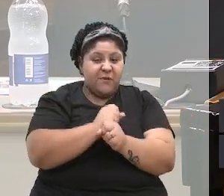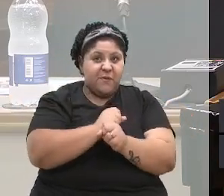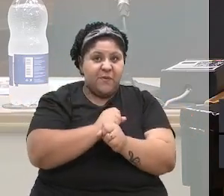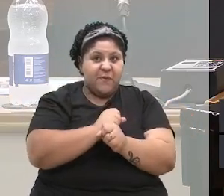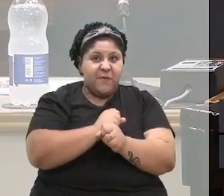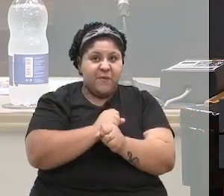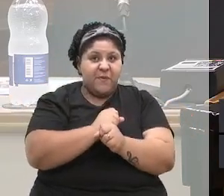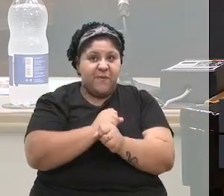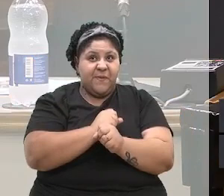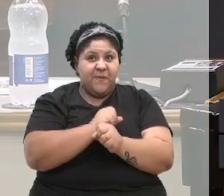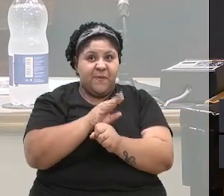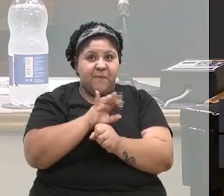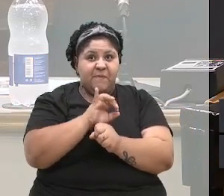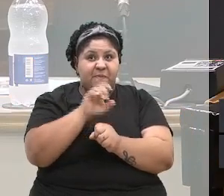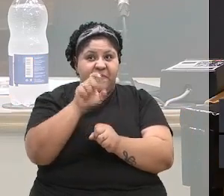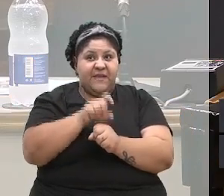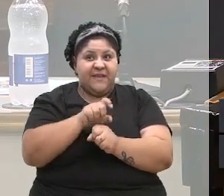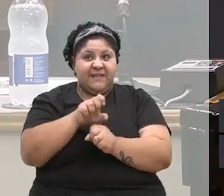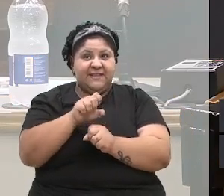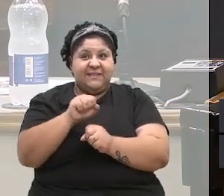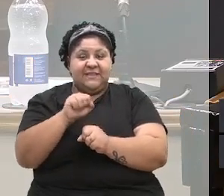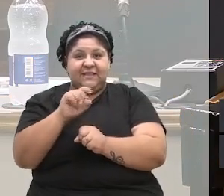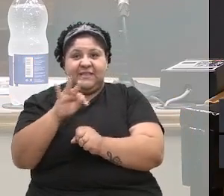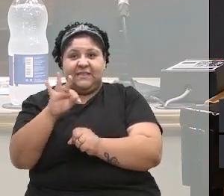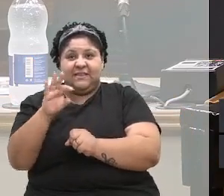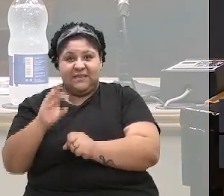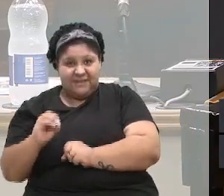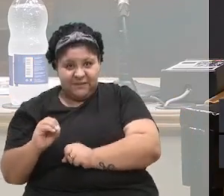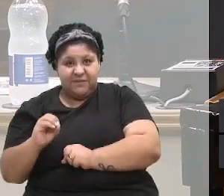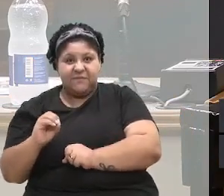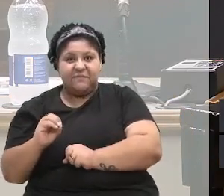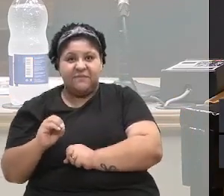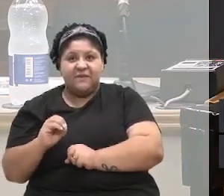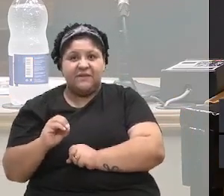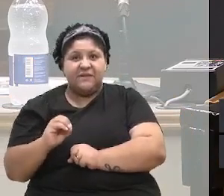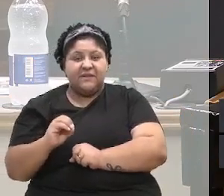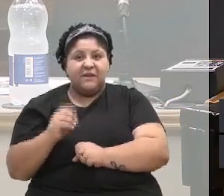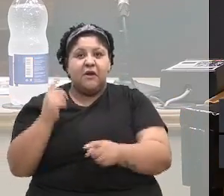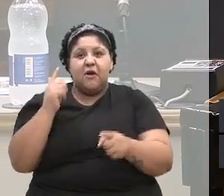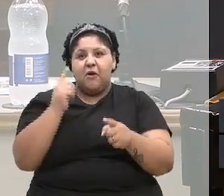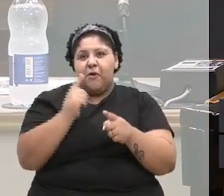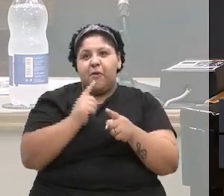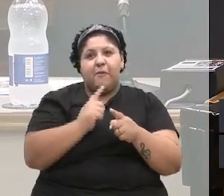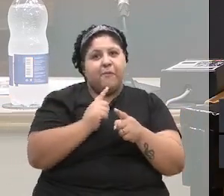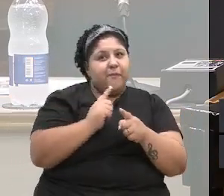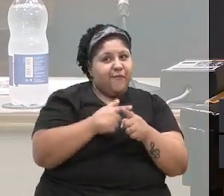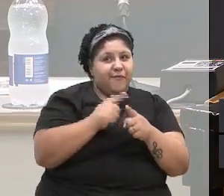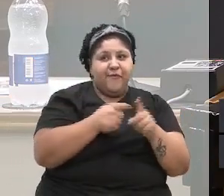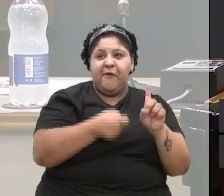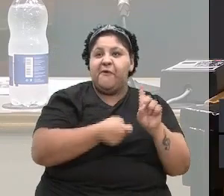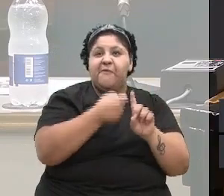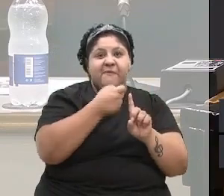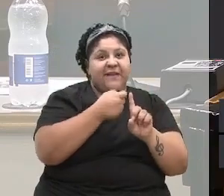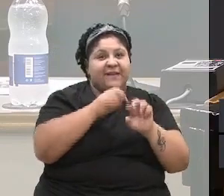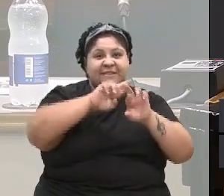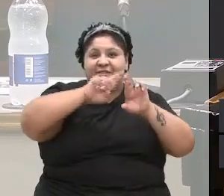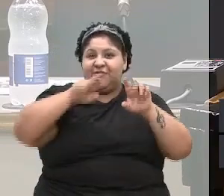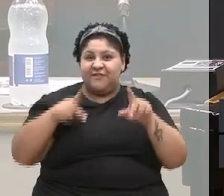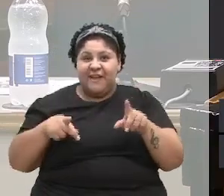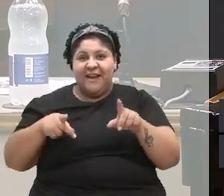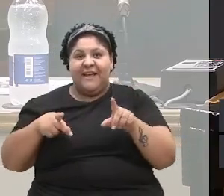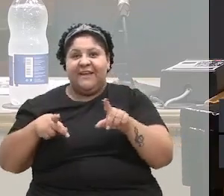Então, justamente esse link com a questão das doenças raras, por ser uma data rara e um mês raro, né? Que o fevereiro ele